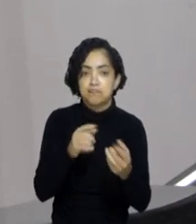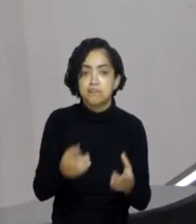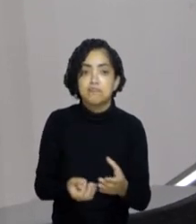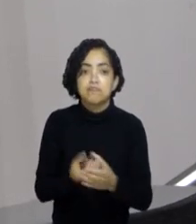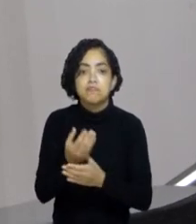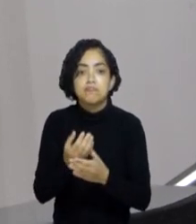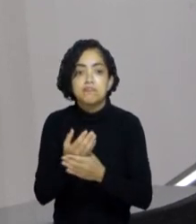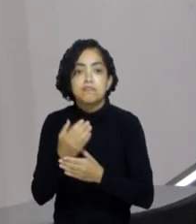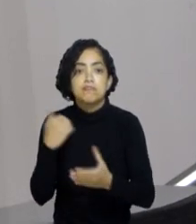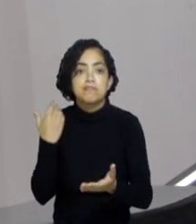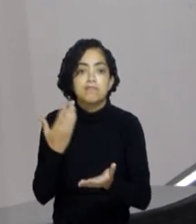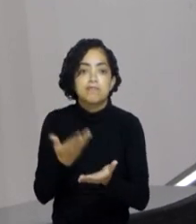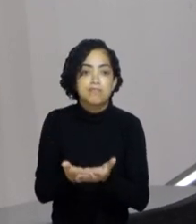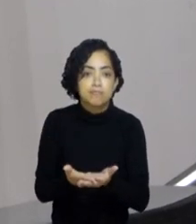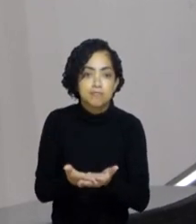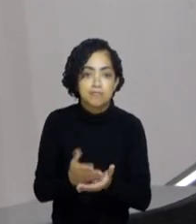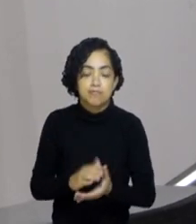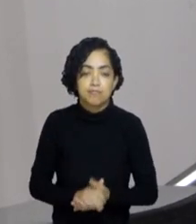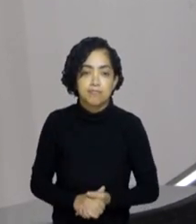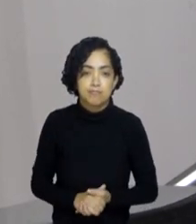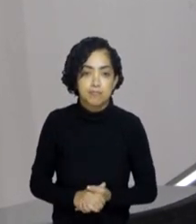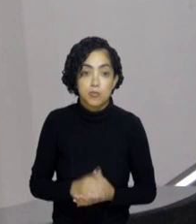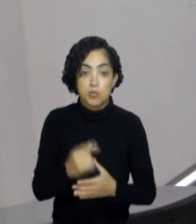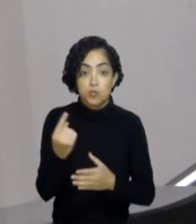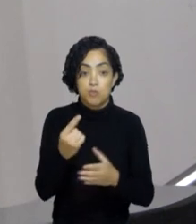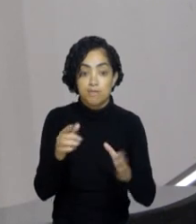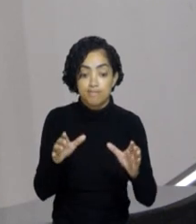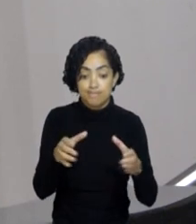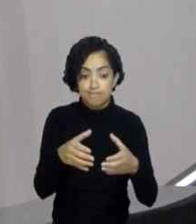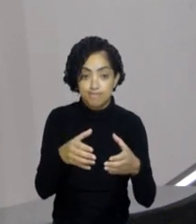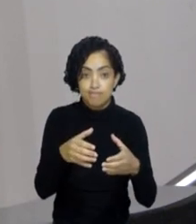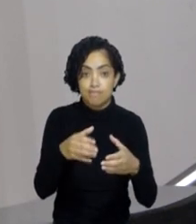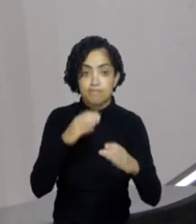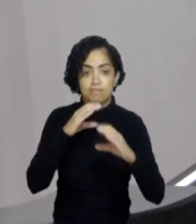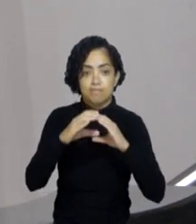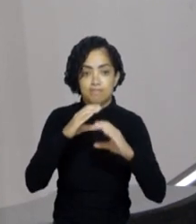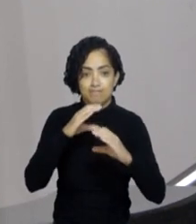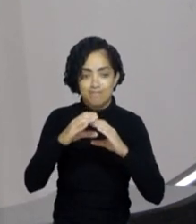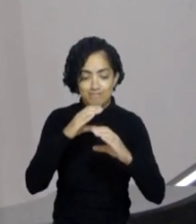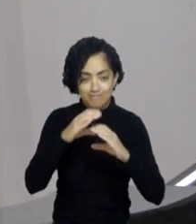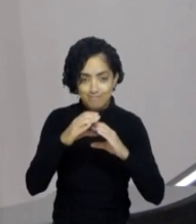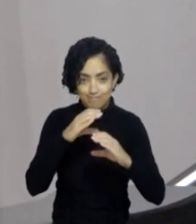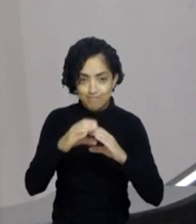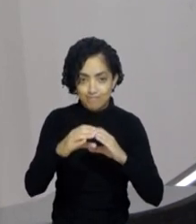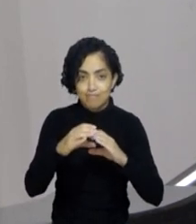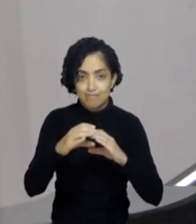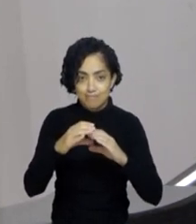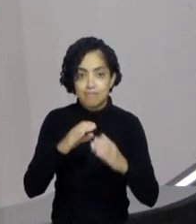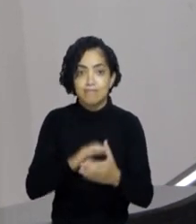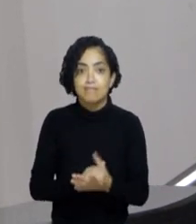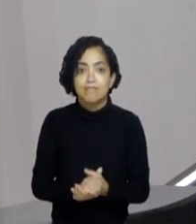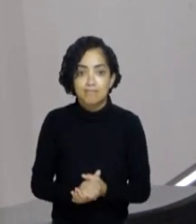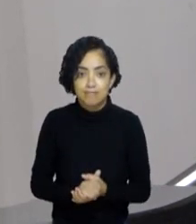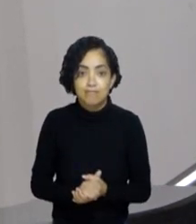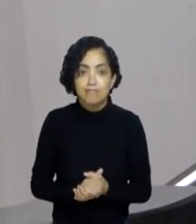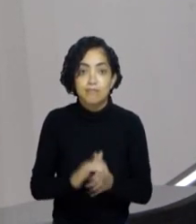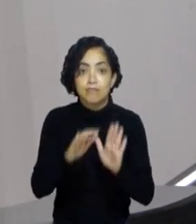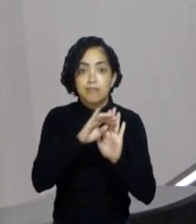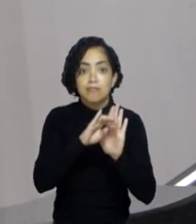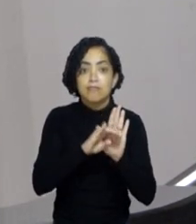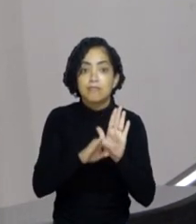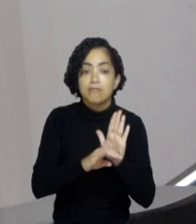os dias de hoje. Fomos o primeiro grupo de comunicação a introduzir na nossa linha editorial a pauta